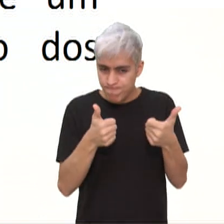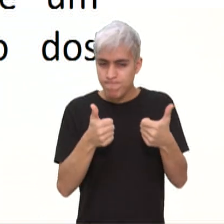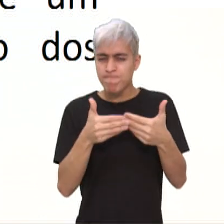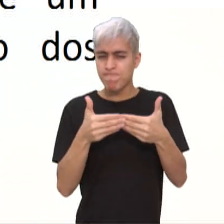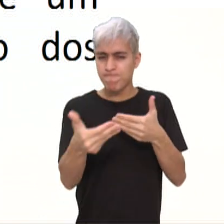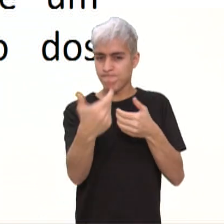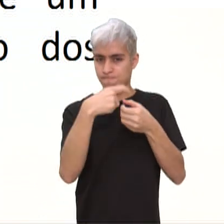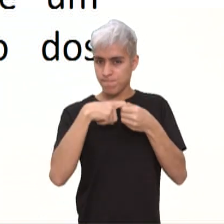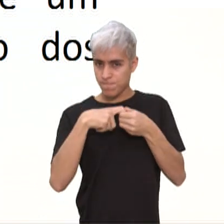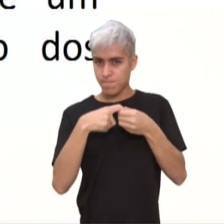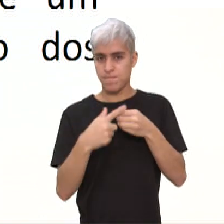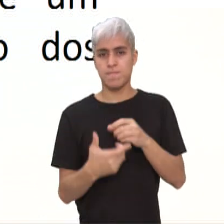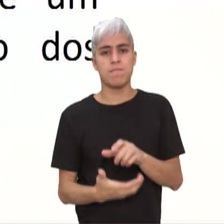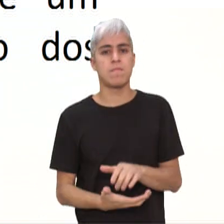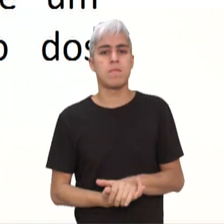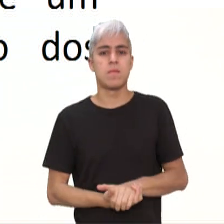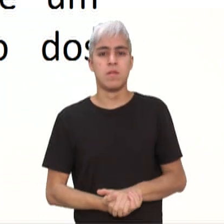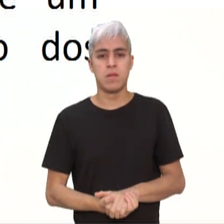volto daqui a pouco.